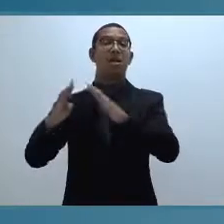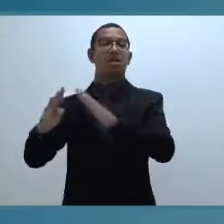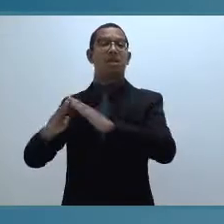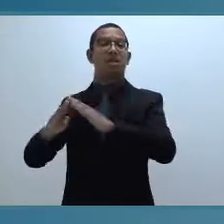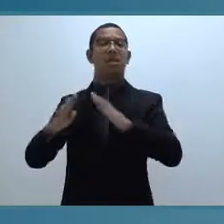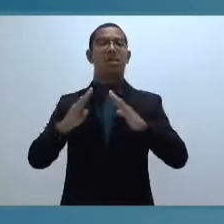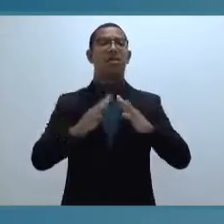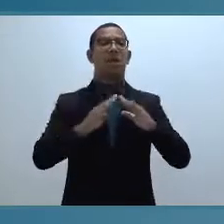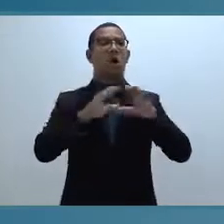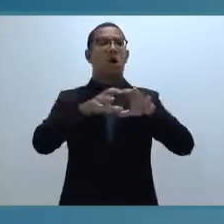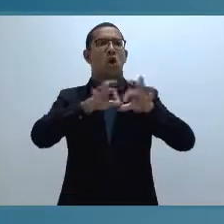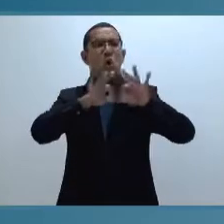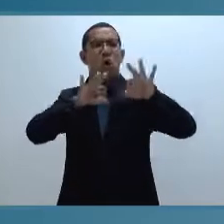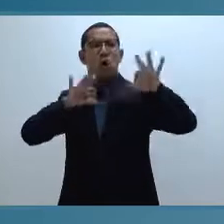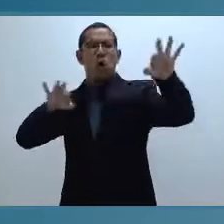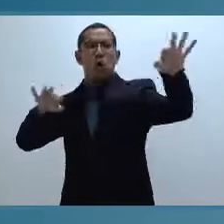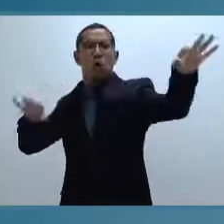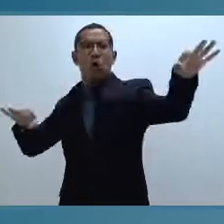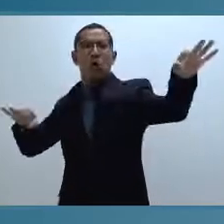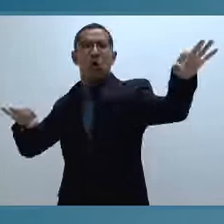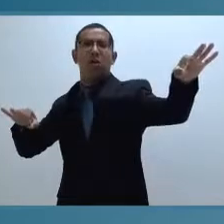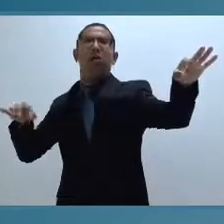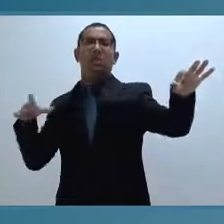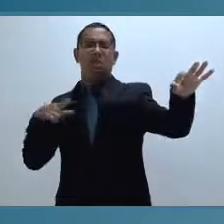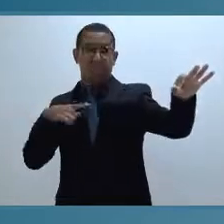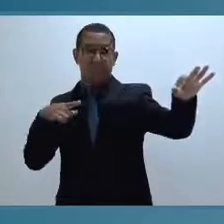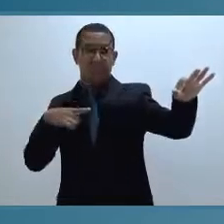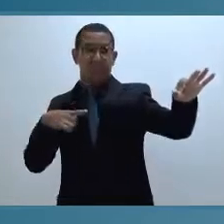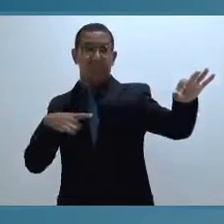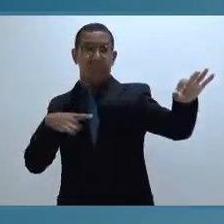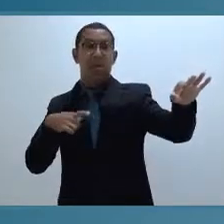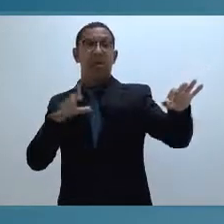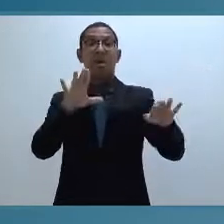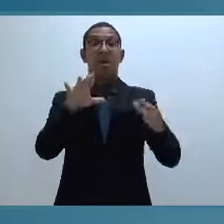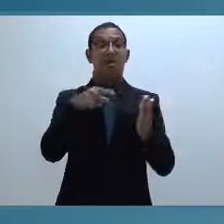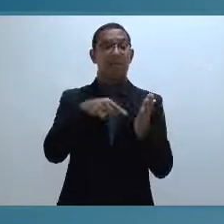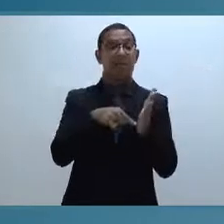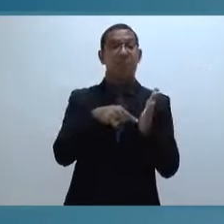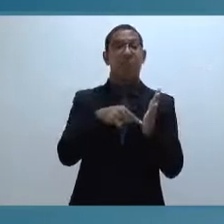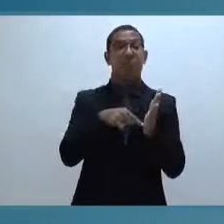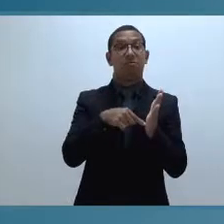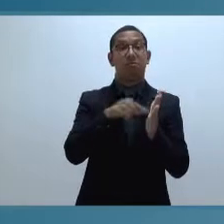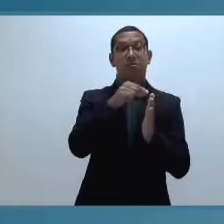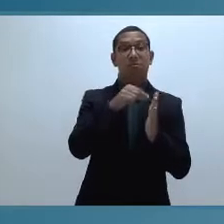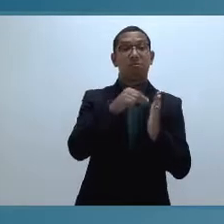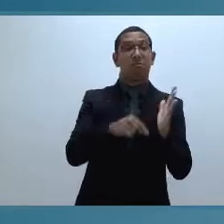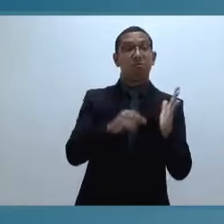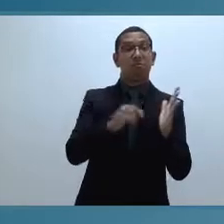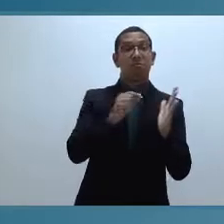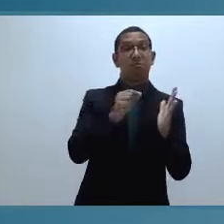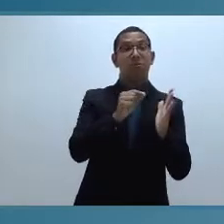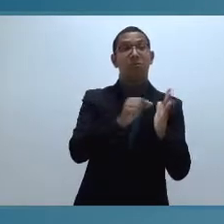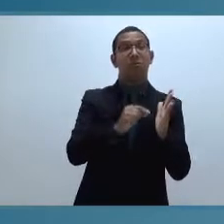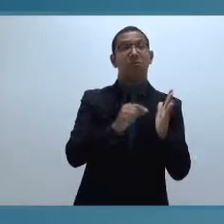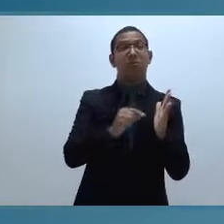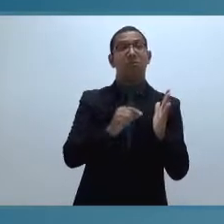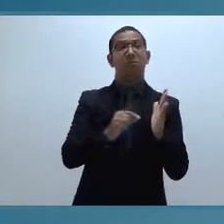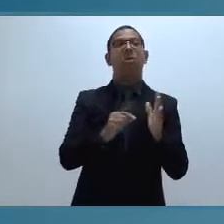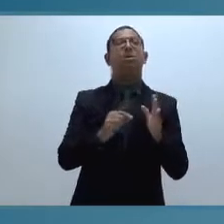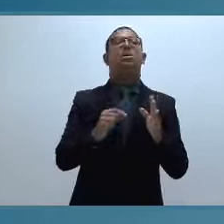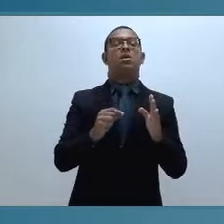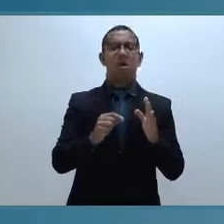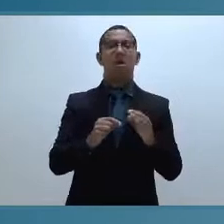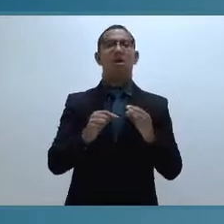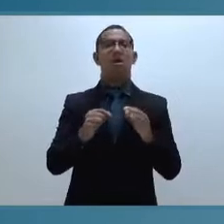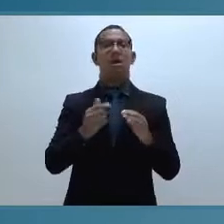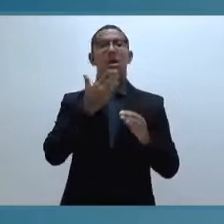jurisdição, constata-se que a regra geral ou matriz é de que ele deve residir